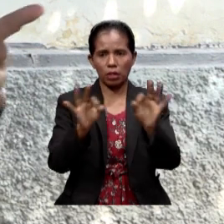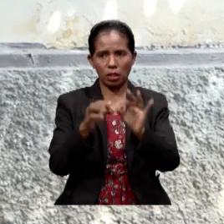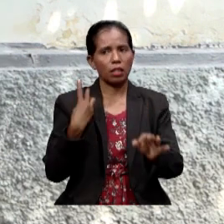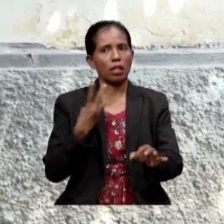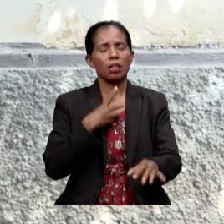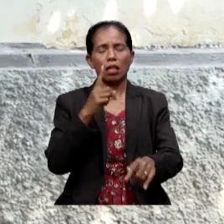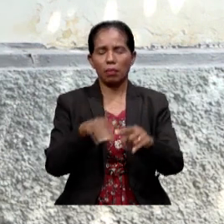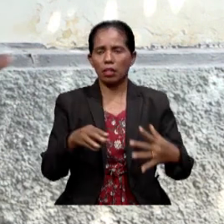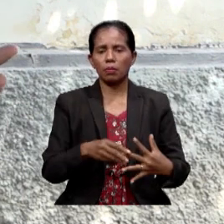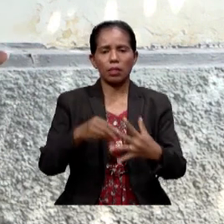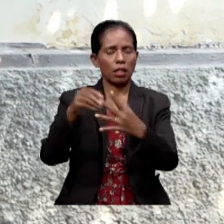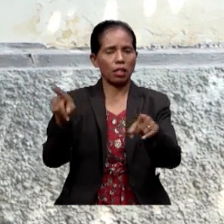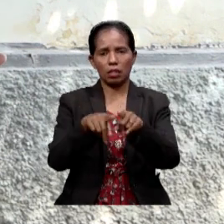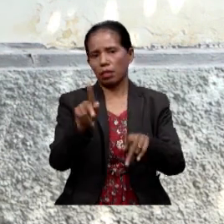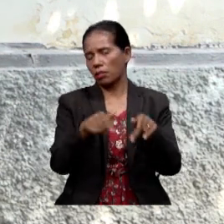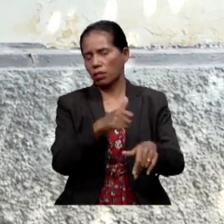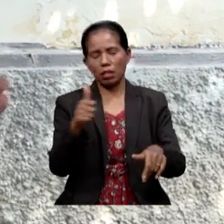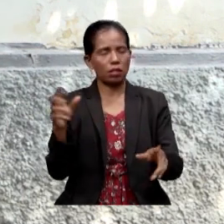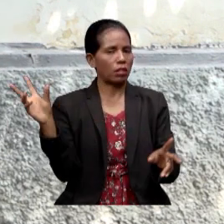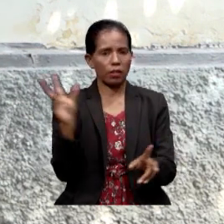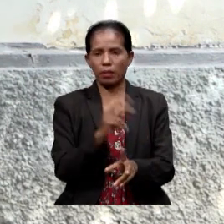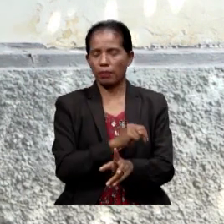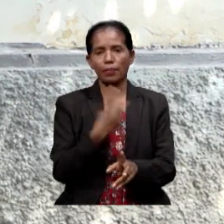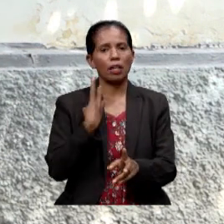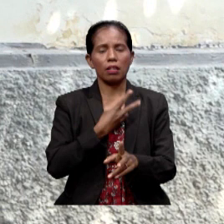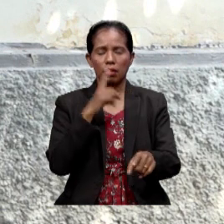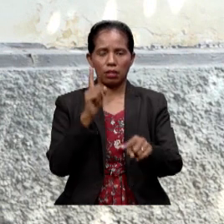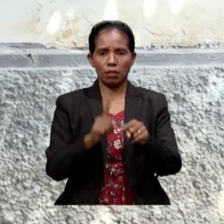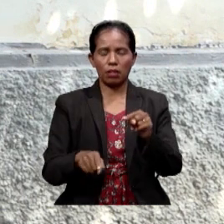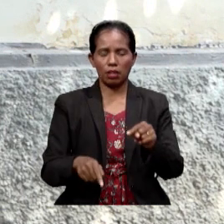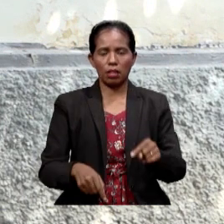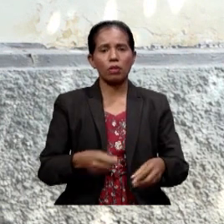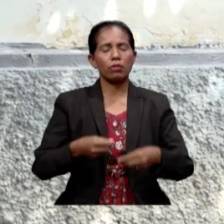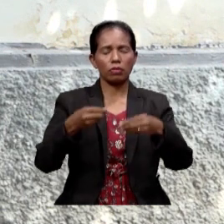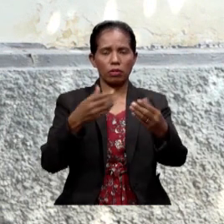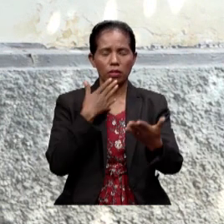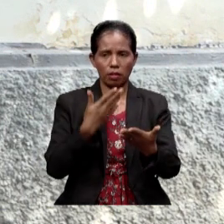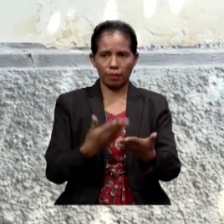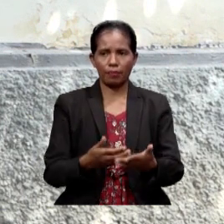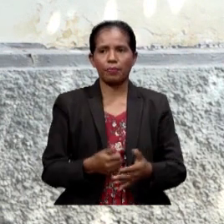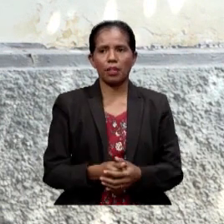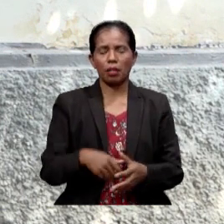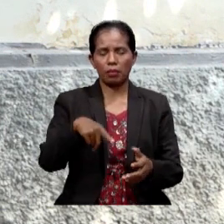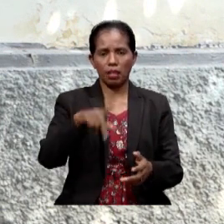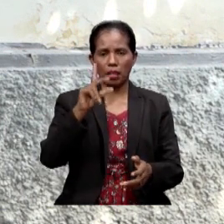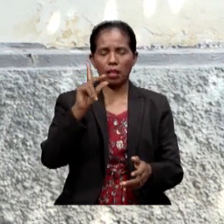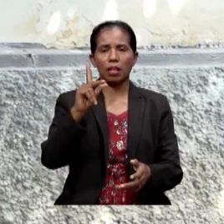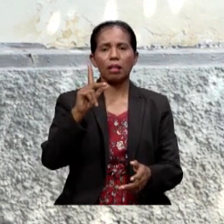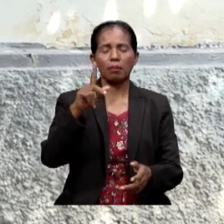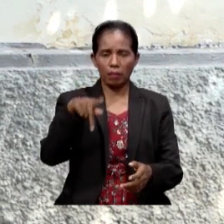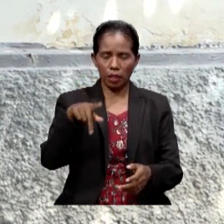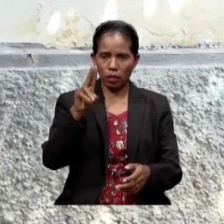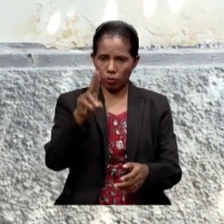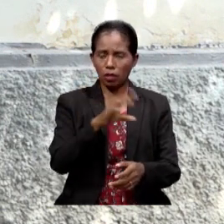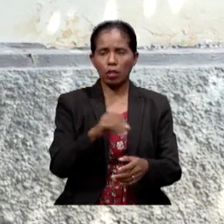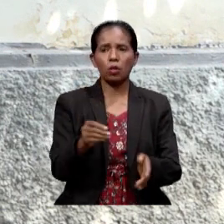ida especial do que sira selo. Nam. Ne ita la bela tolera ida neta mana maka puisi son TLP unia ne.